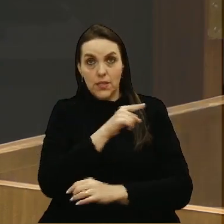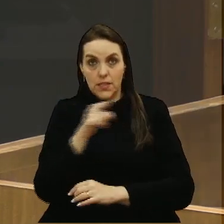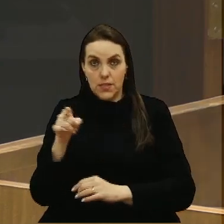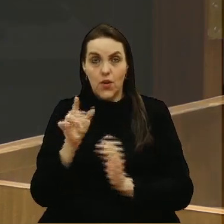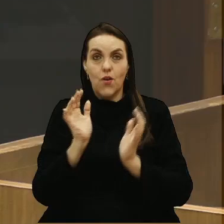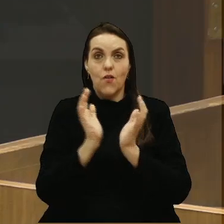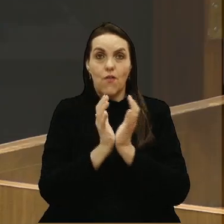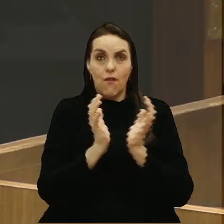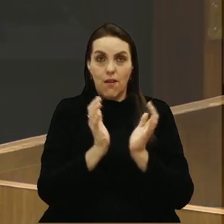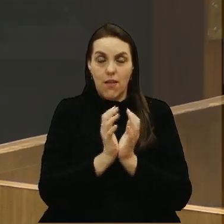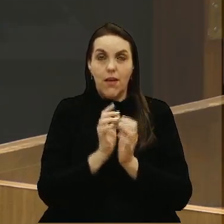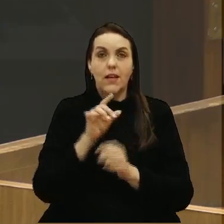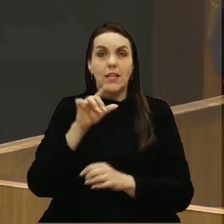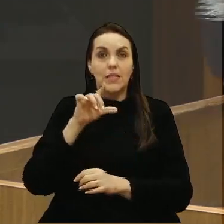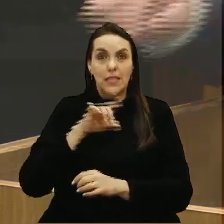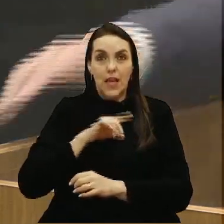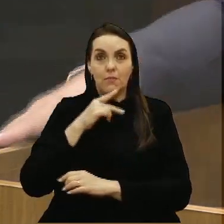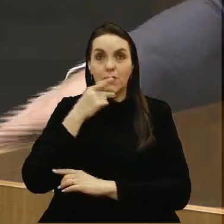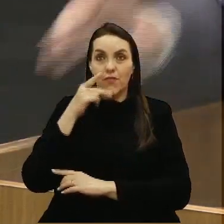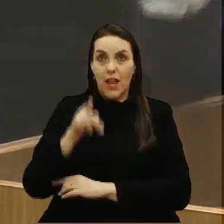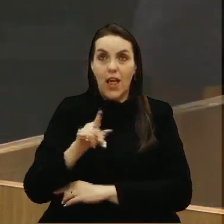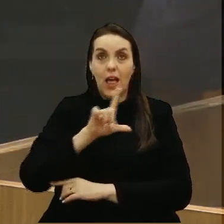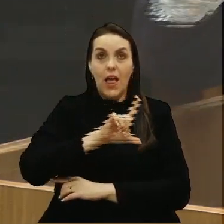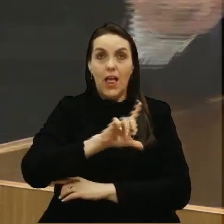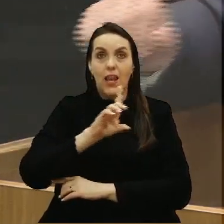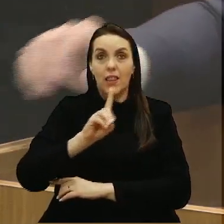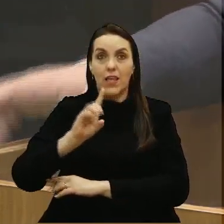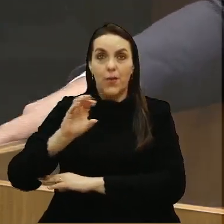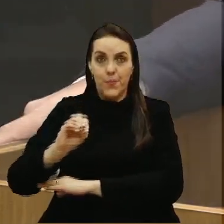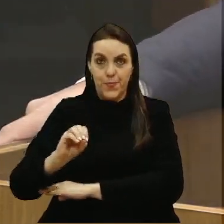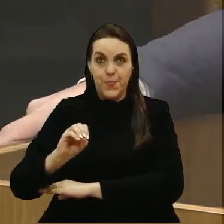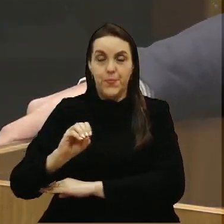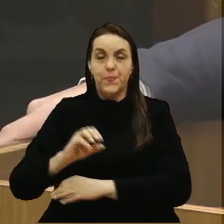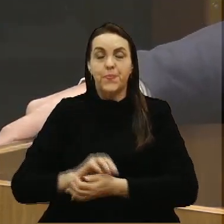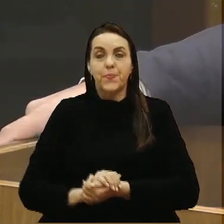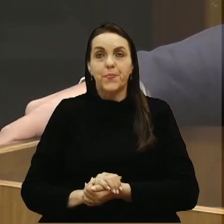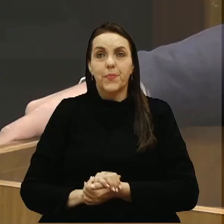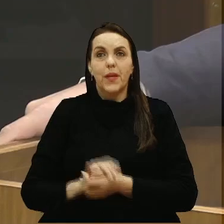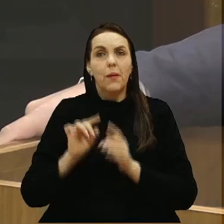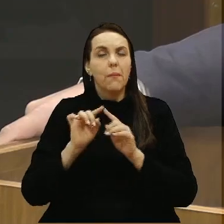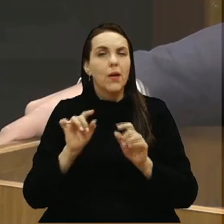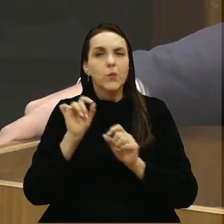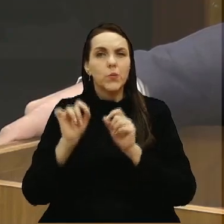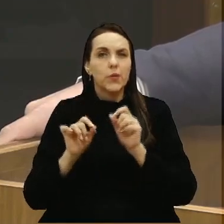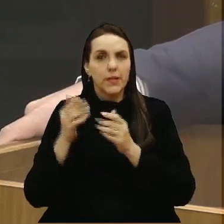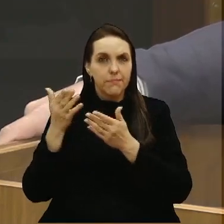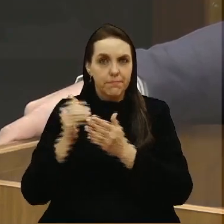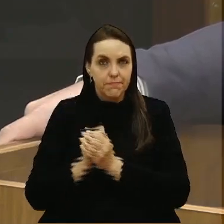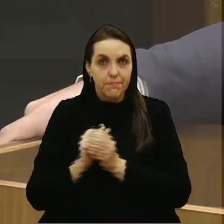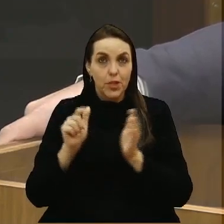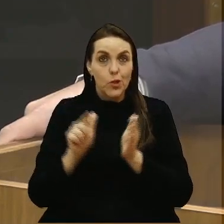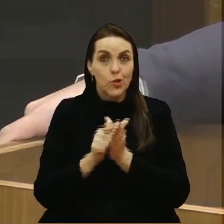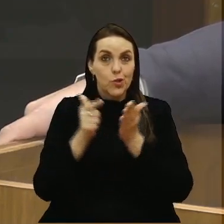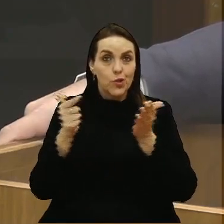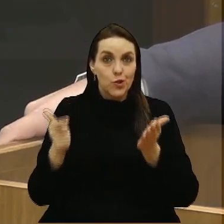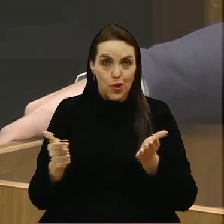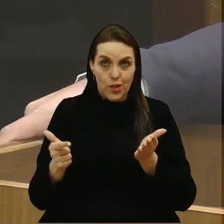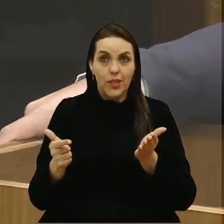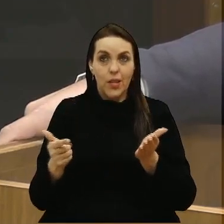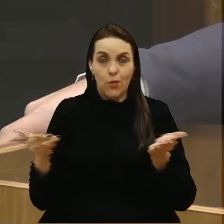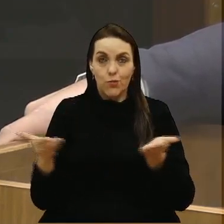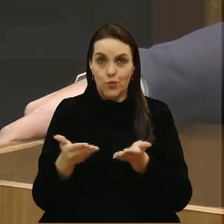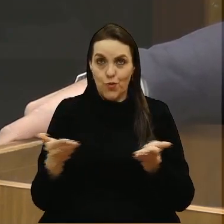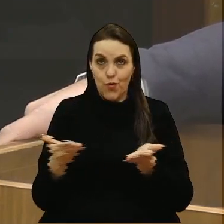colegas, temos que falar sobre a LDO. Mas o seguinte, o jornal Citadino de hoje,